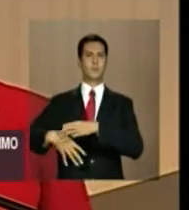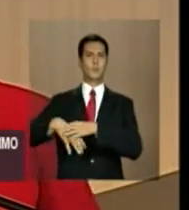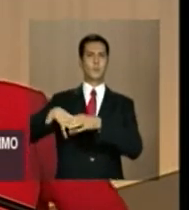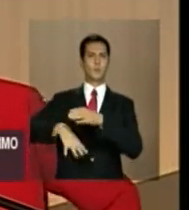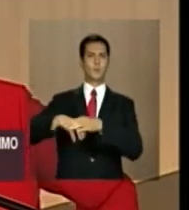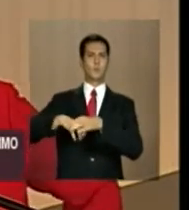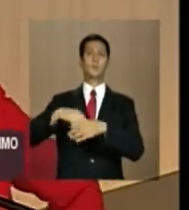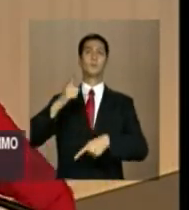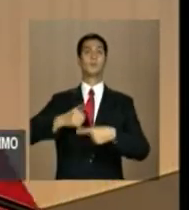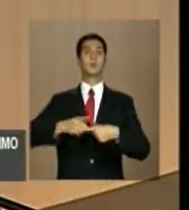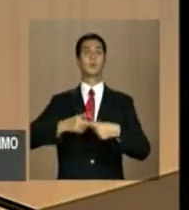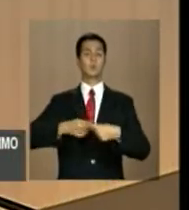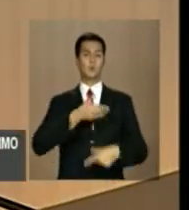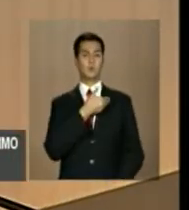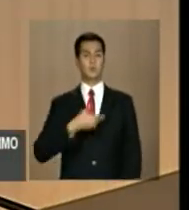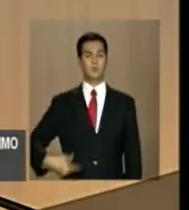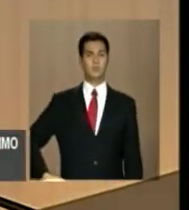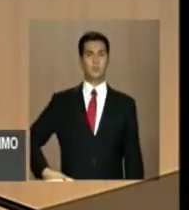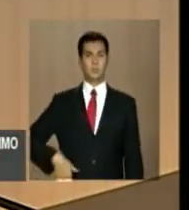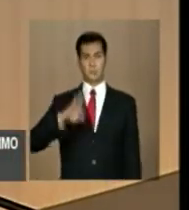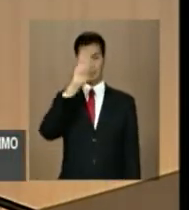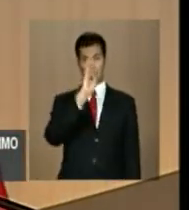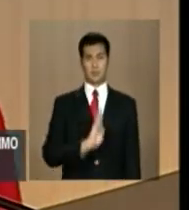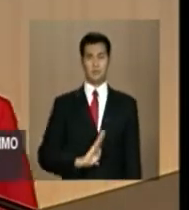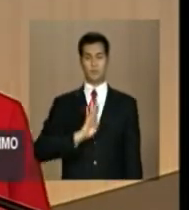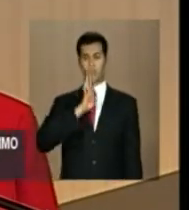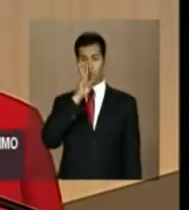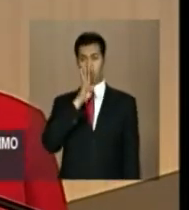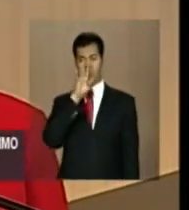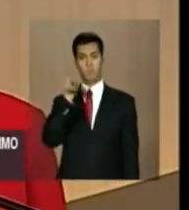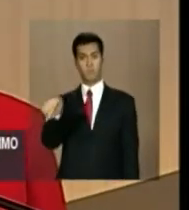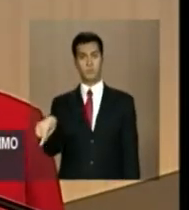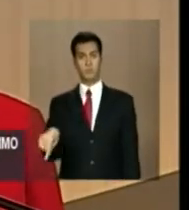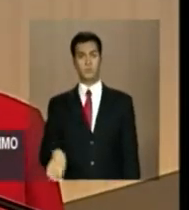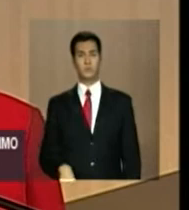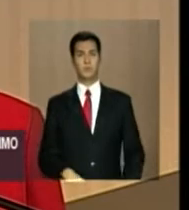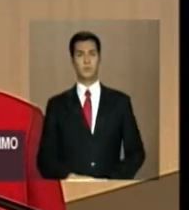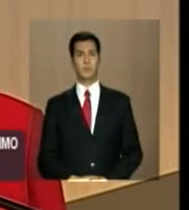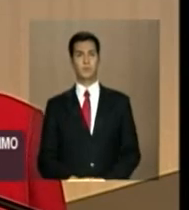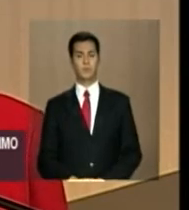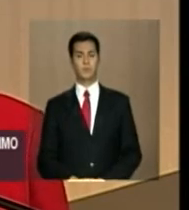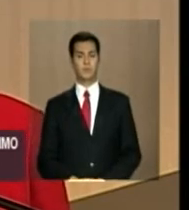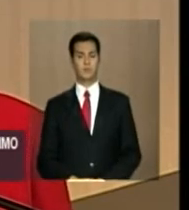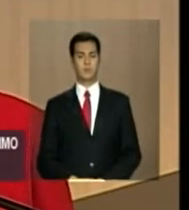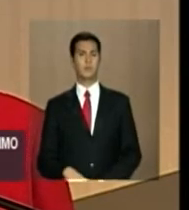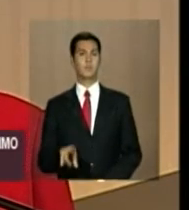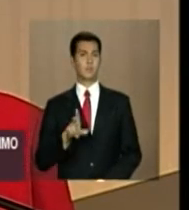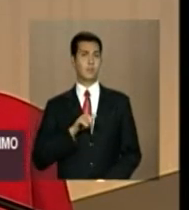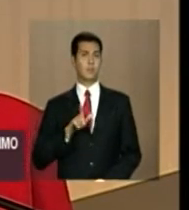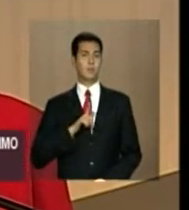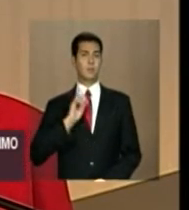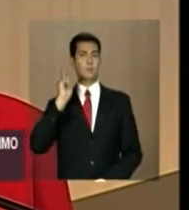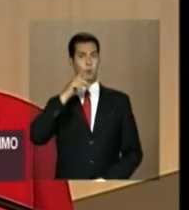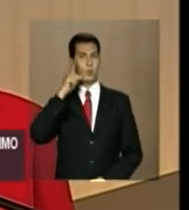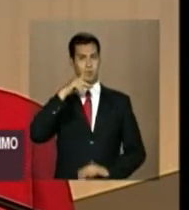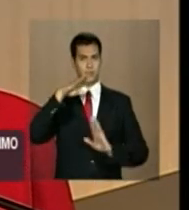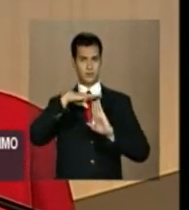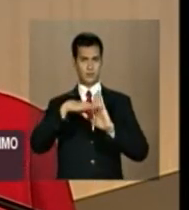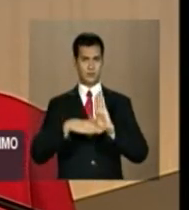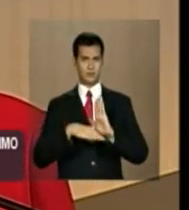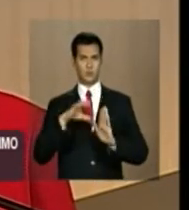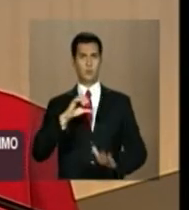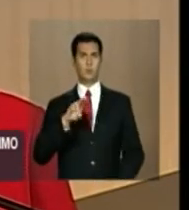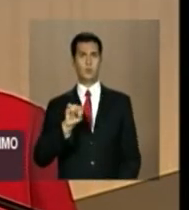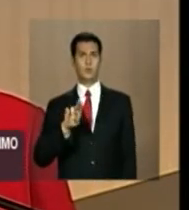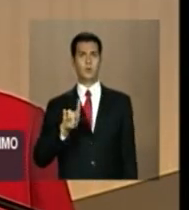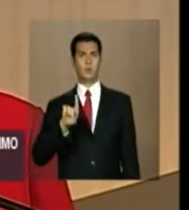interferência do governo brasileiro, resolveu que teria uma política de conteúdo nacional, ou seja,